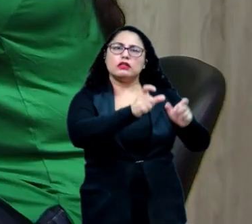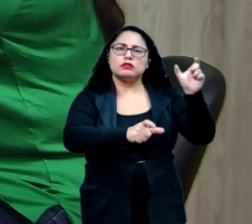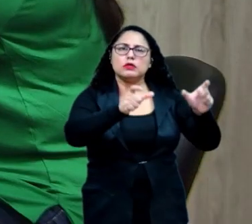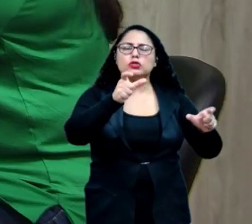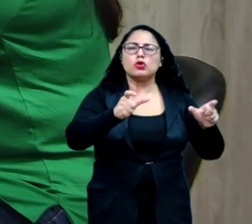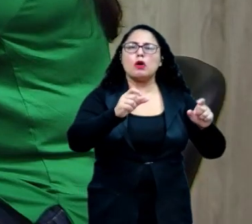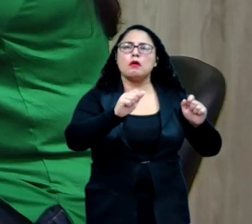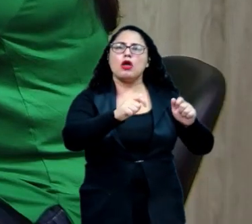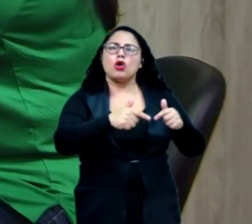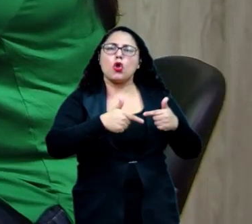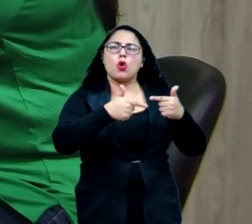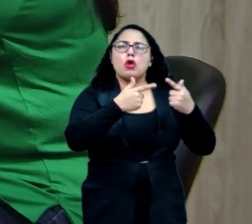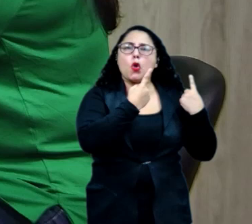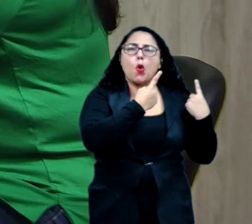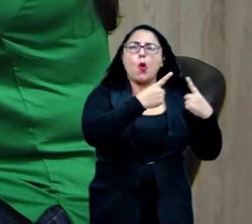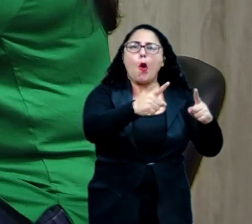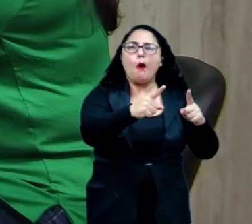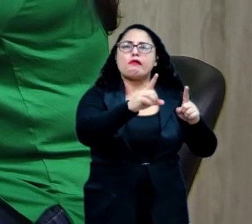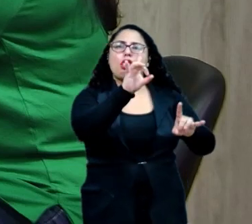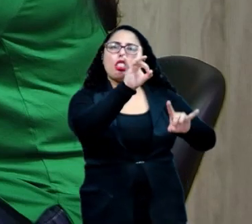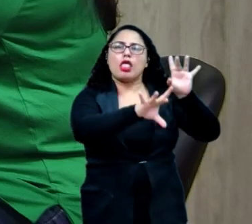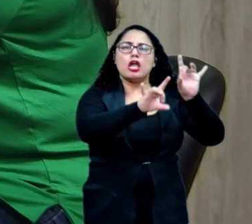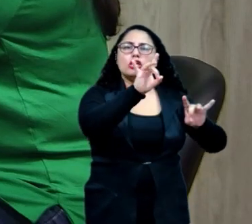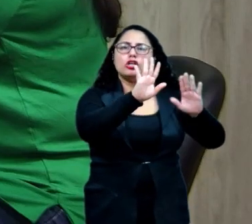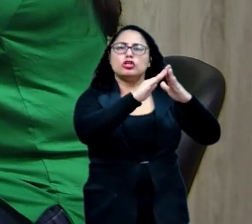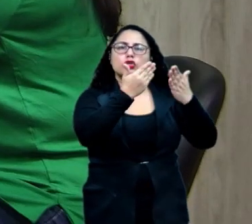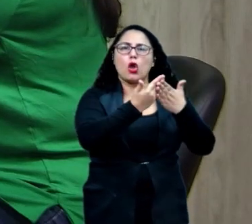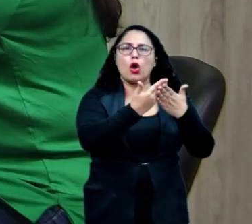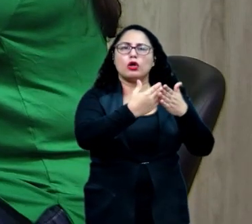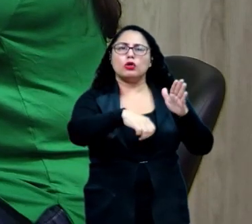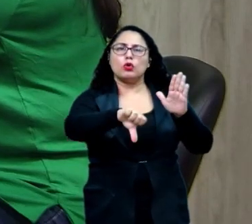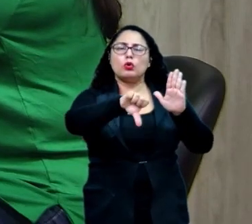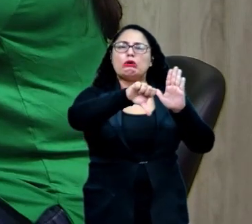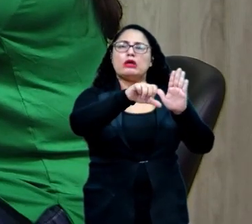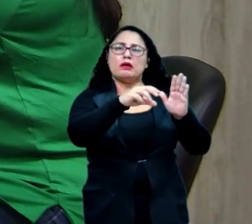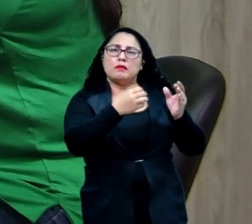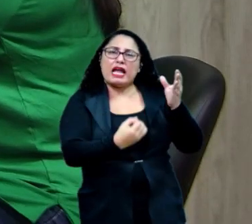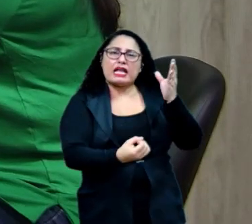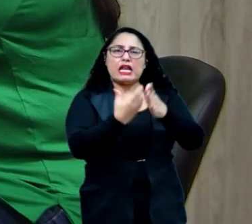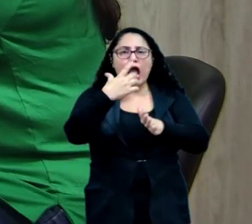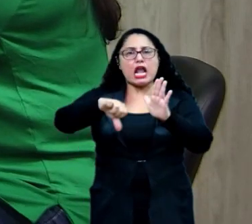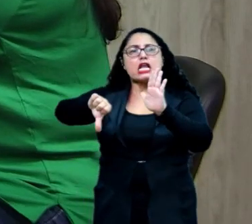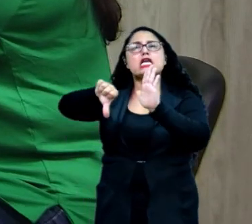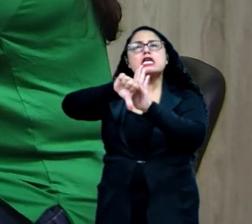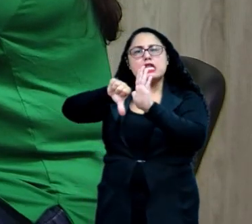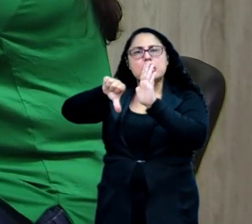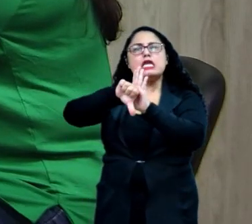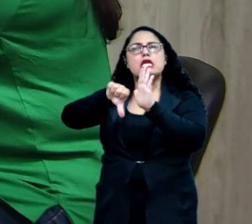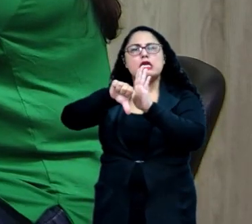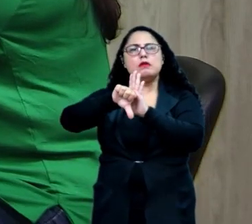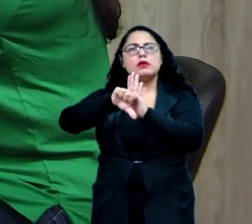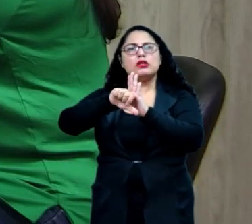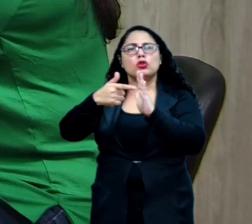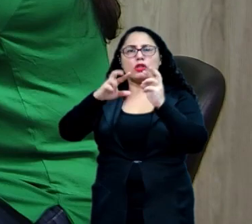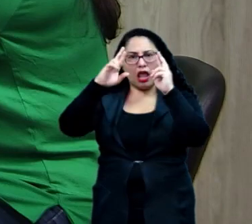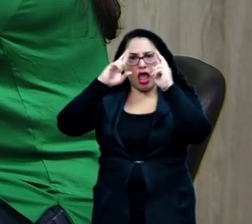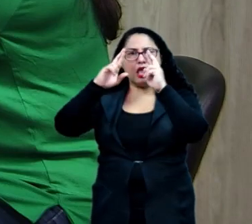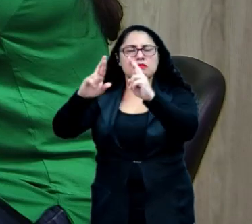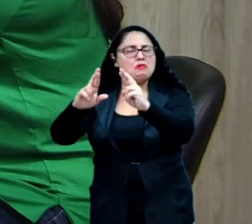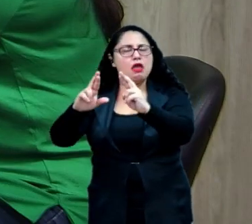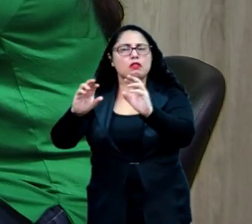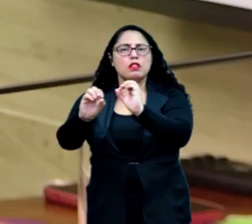Para combater a evasão escolar, para criminalizar realmente condutas que são desrespeitosas,